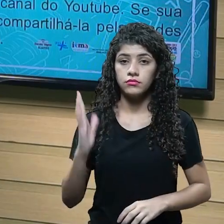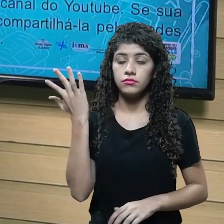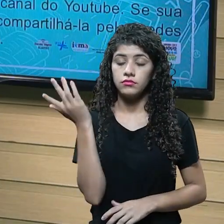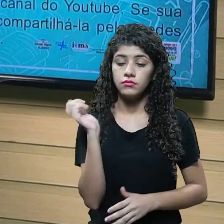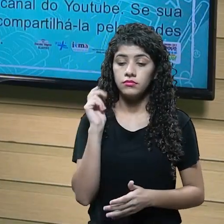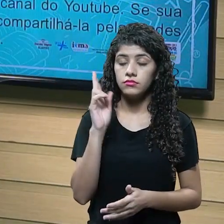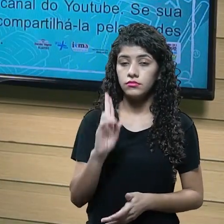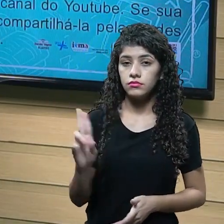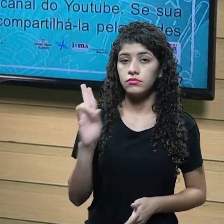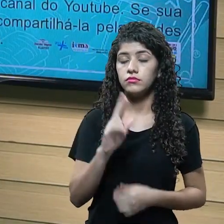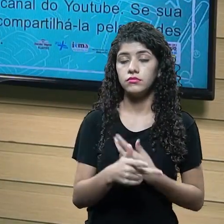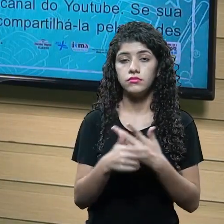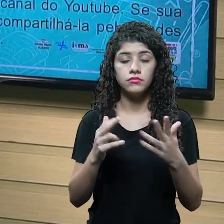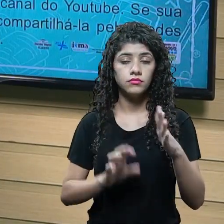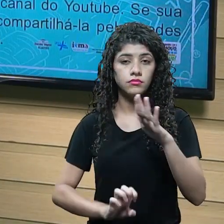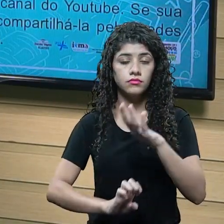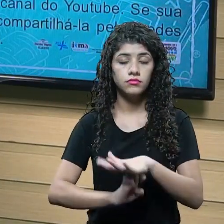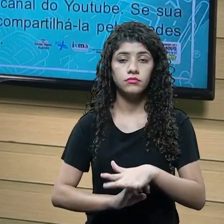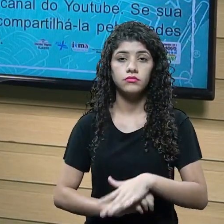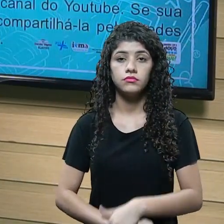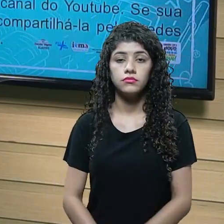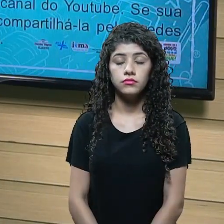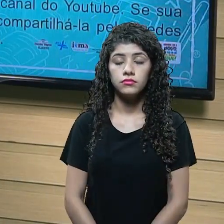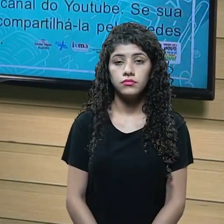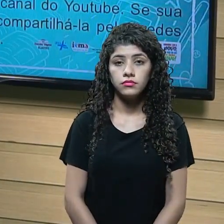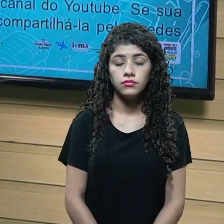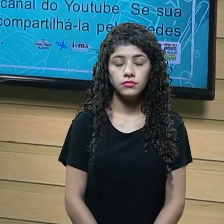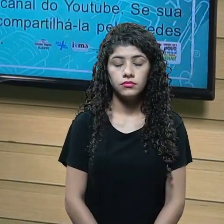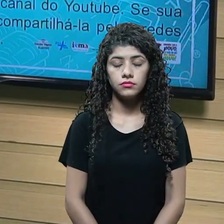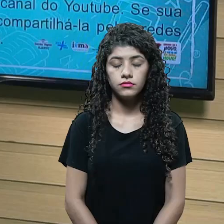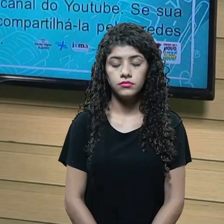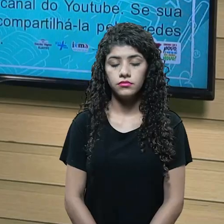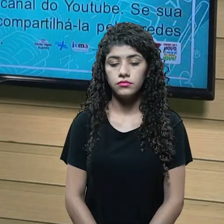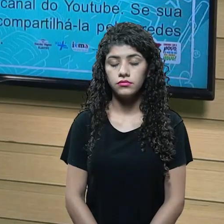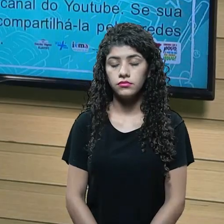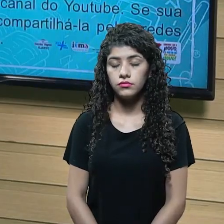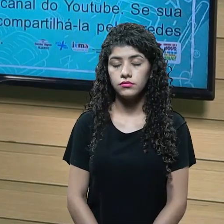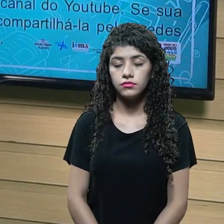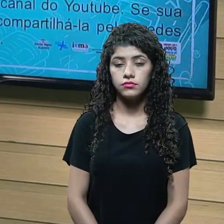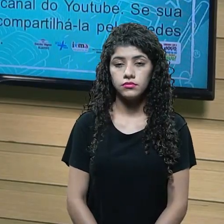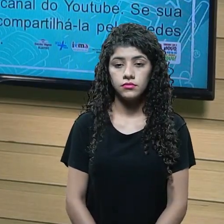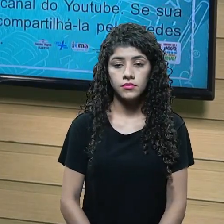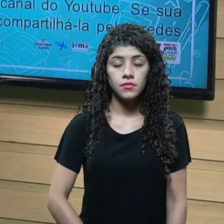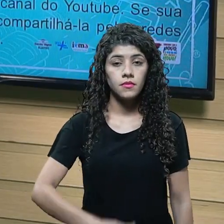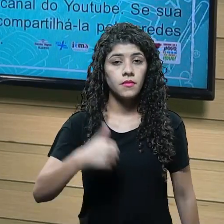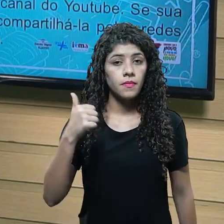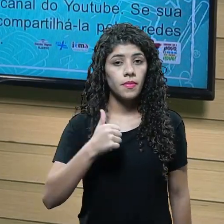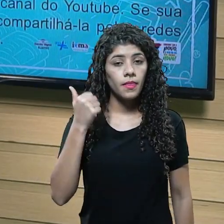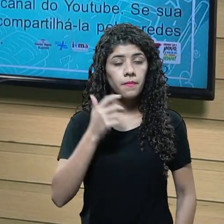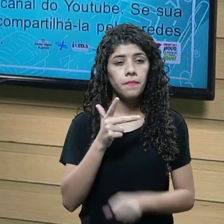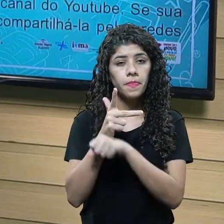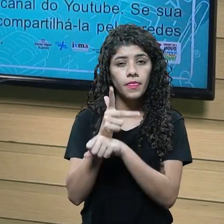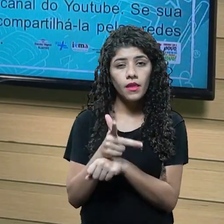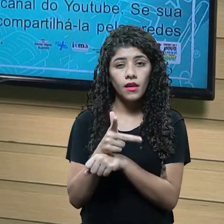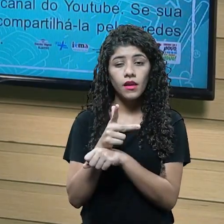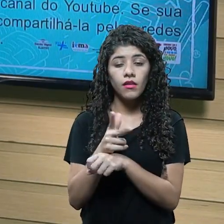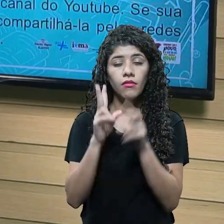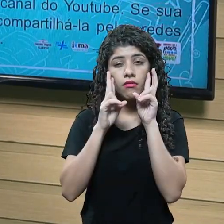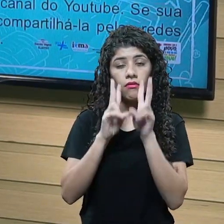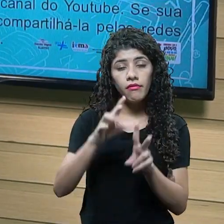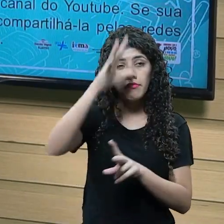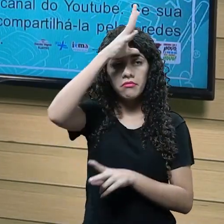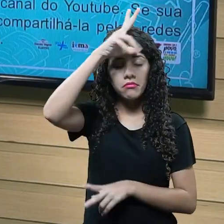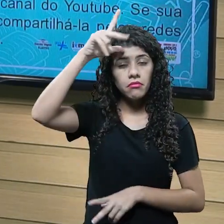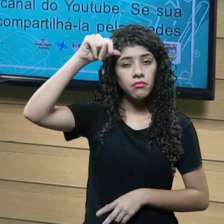por empresas multinacionais da aplicação do marketing de guerrilha, tá? O primeiro vídeo que vocês vão observar agora é da empresa Coca-Cola